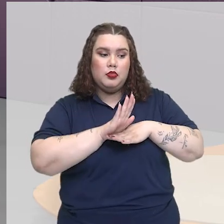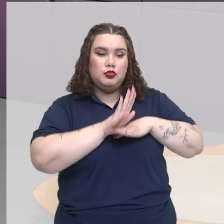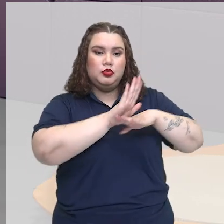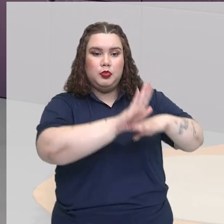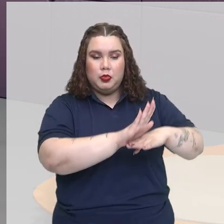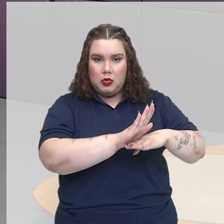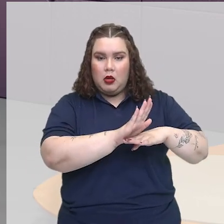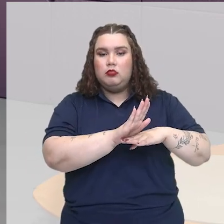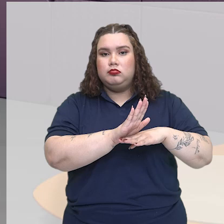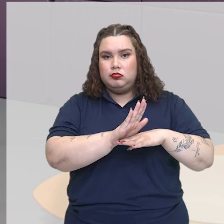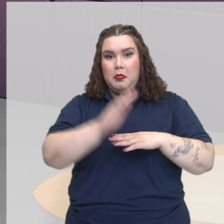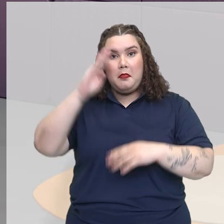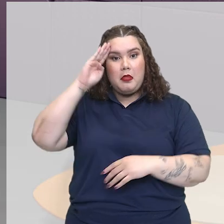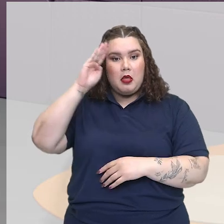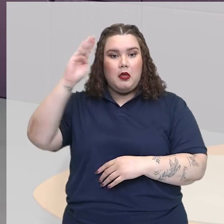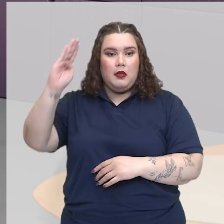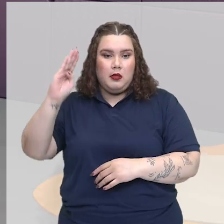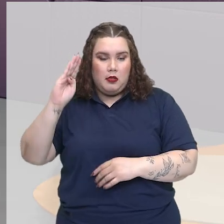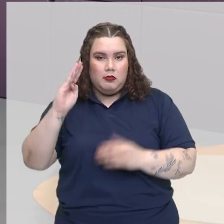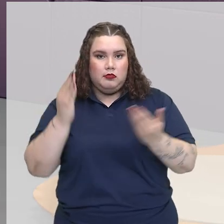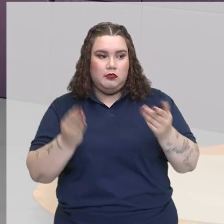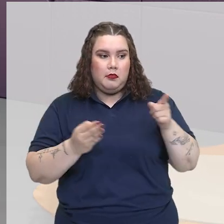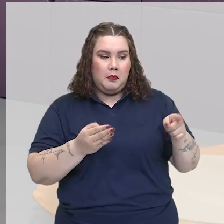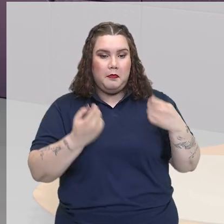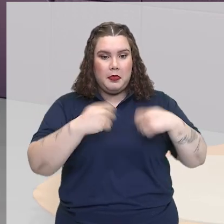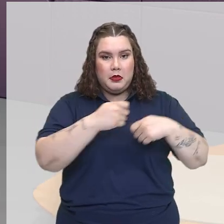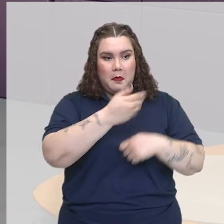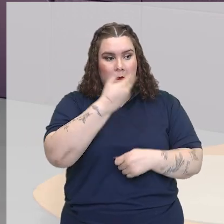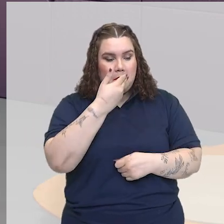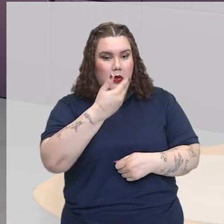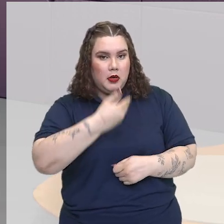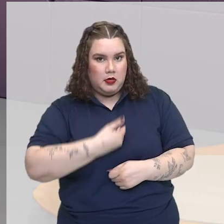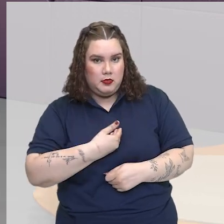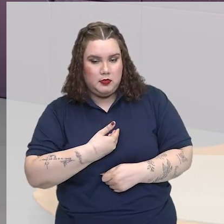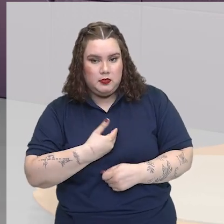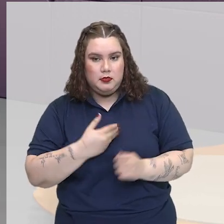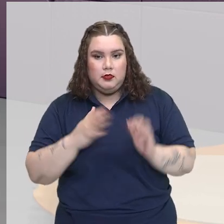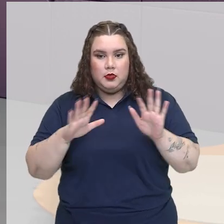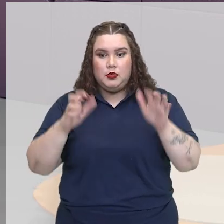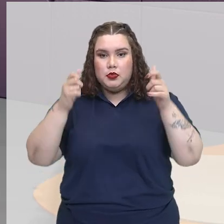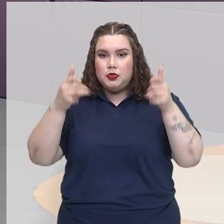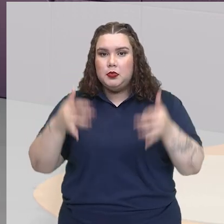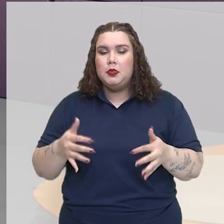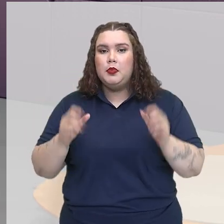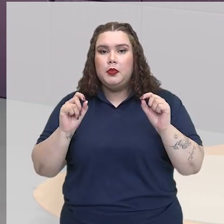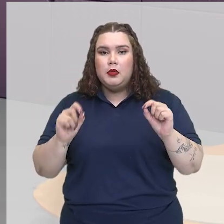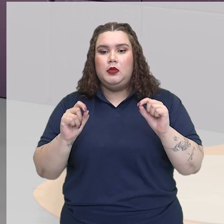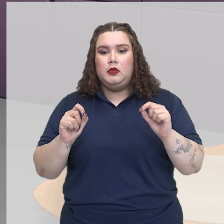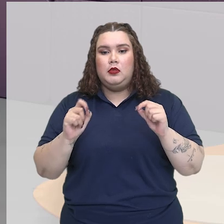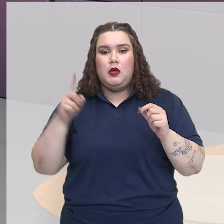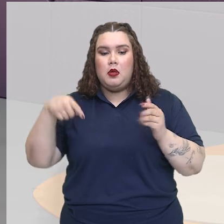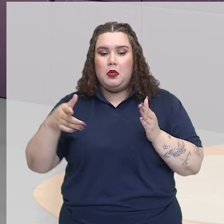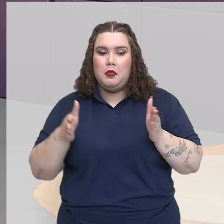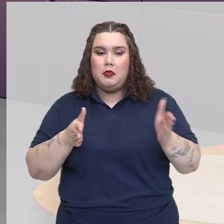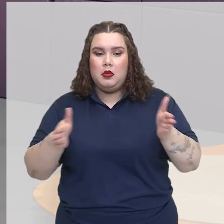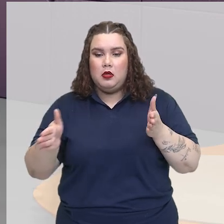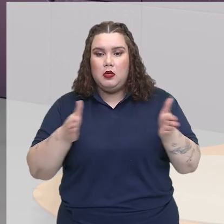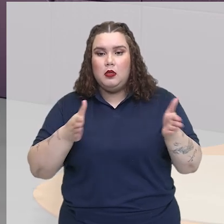ajuda militar ao vassalo, lembrando que estamos falando, né, em um